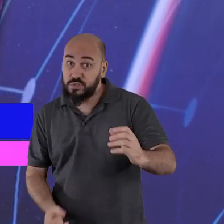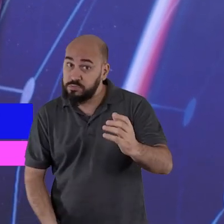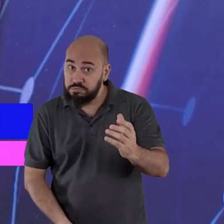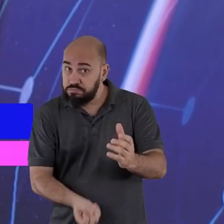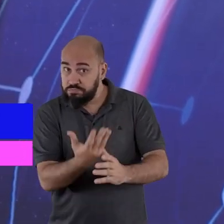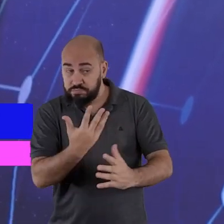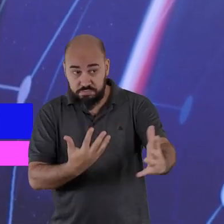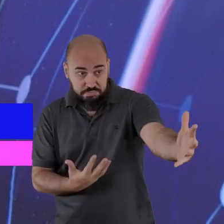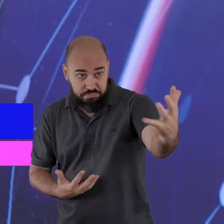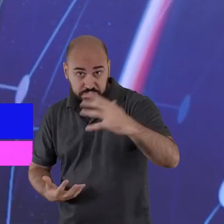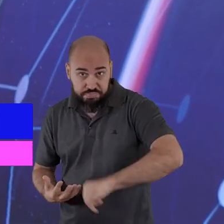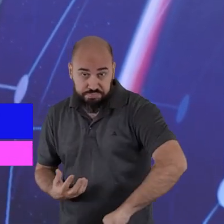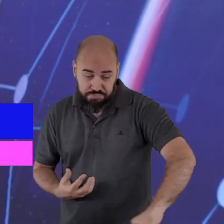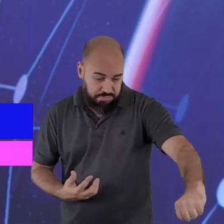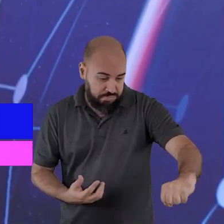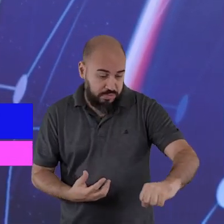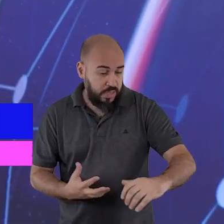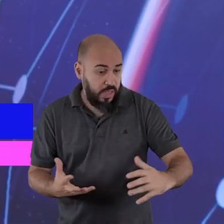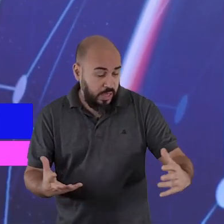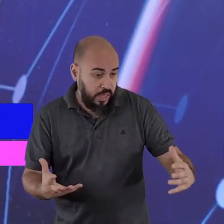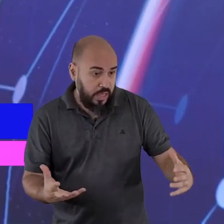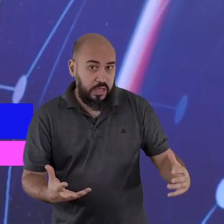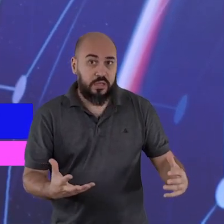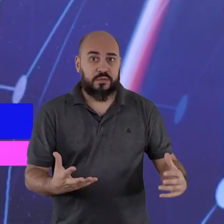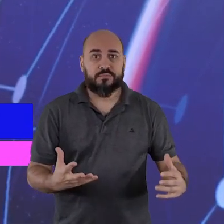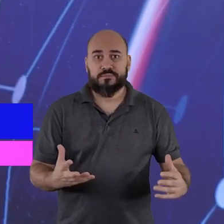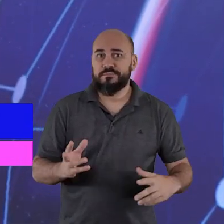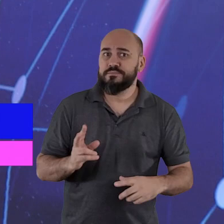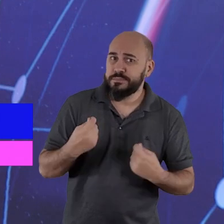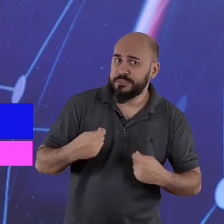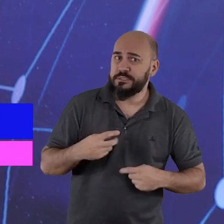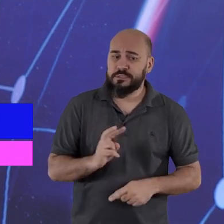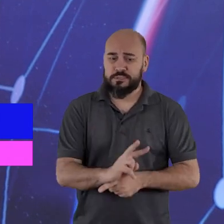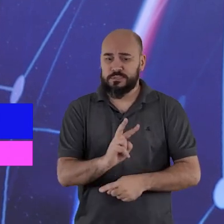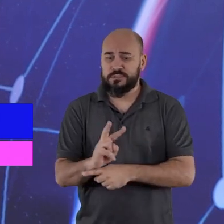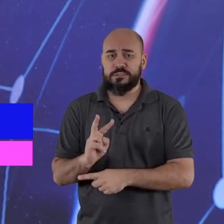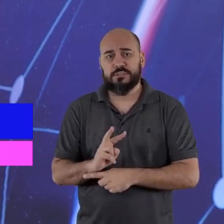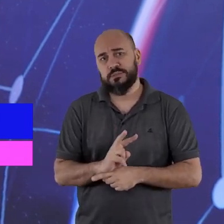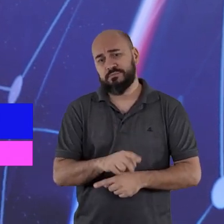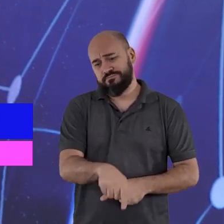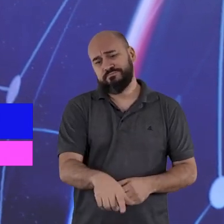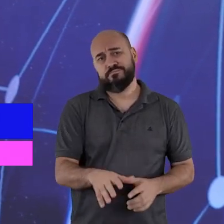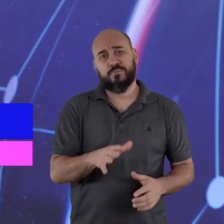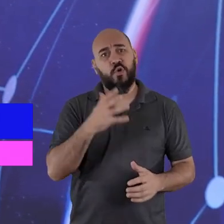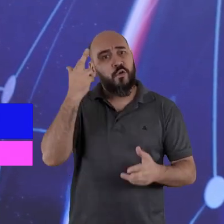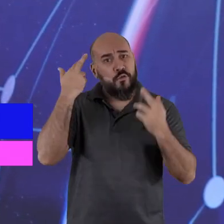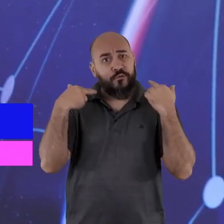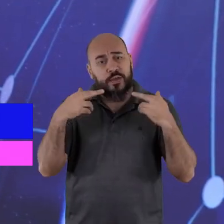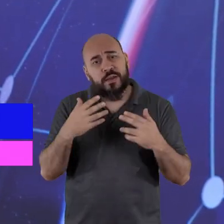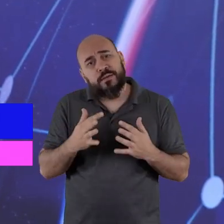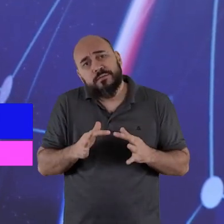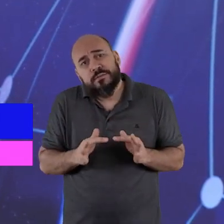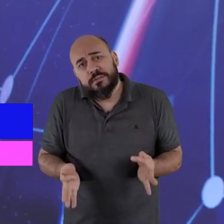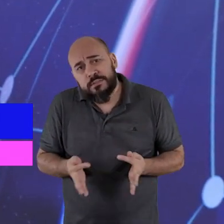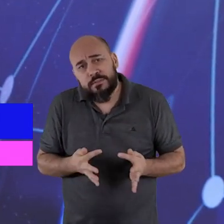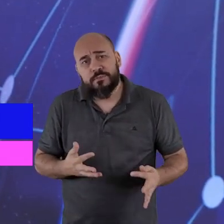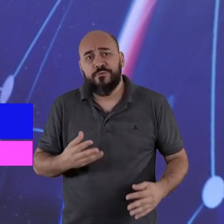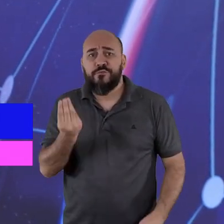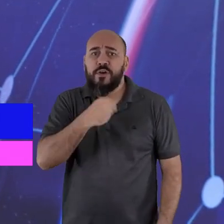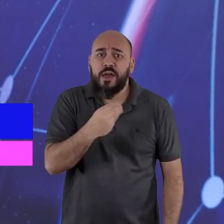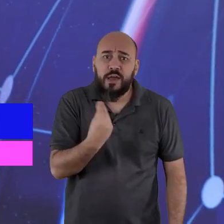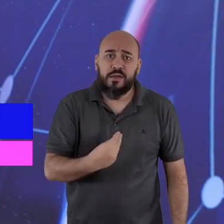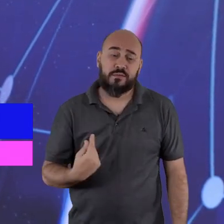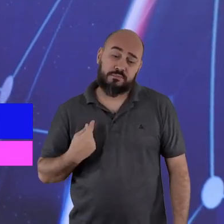das suas pequenas e das suas frágeis ovelhas a próxima refeição.